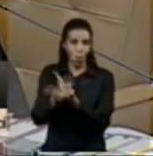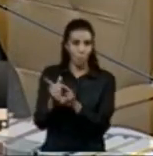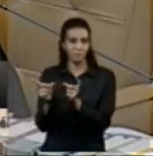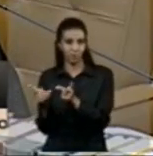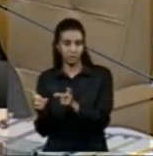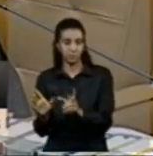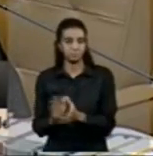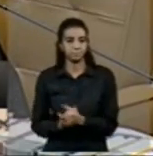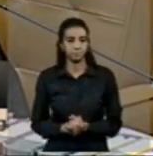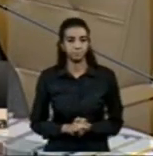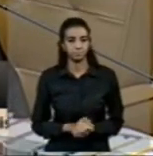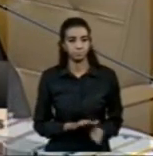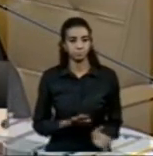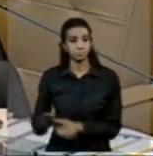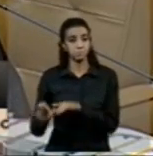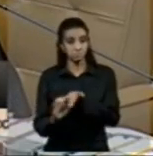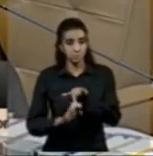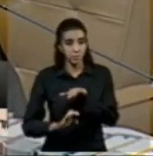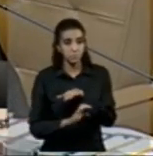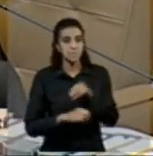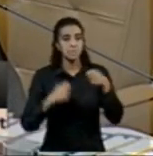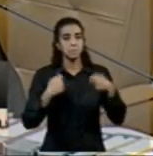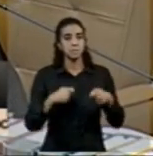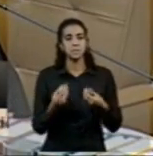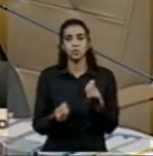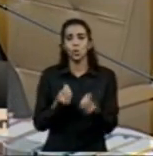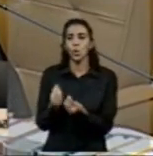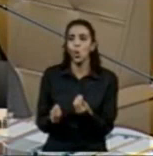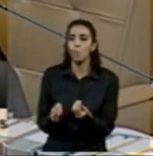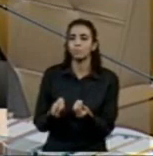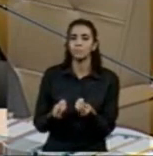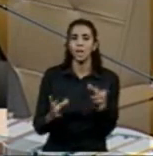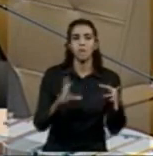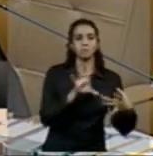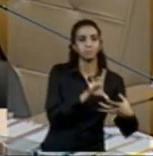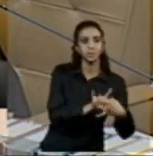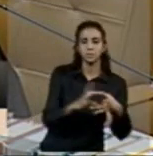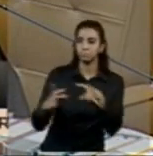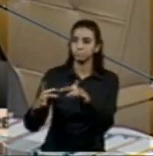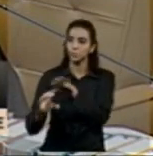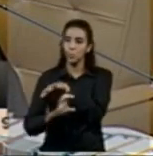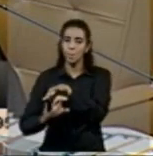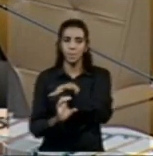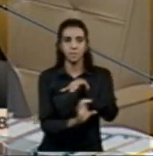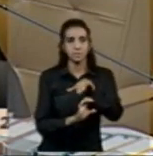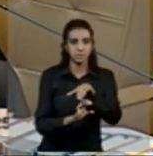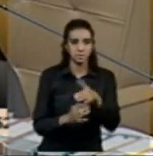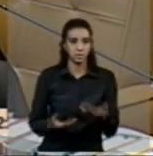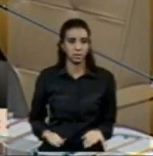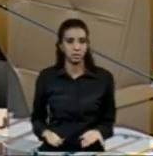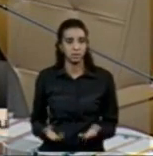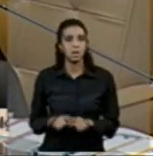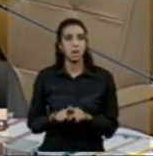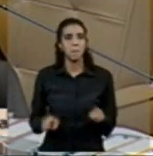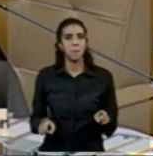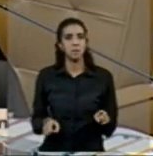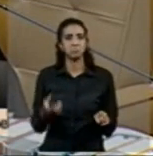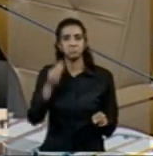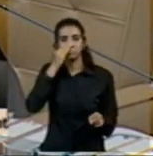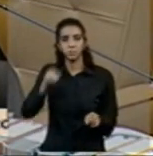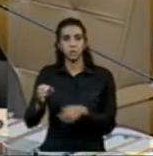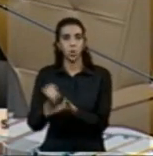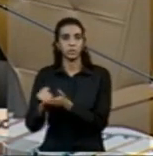empresas estabelecerem conexões para a gestão empresarial não passa pelo desvirtuamento dos contratos de trabalho.